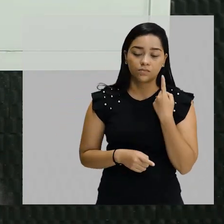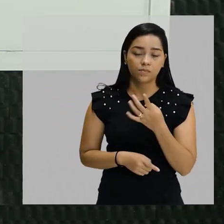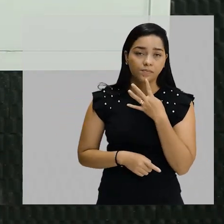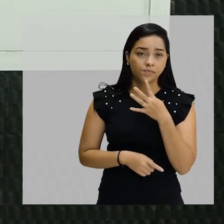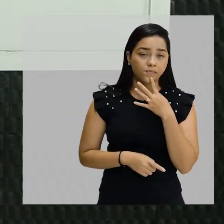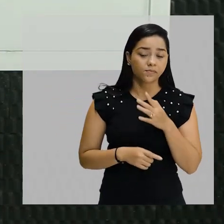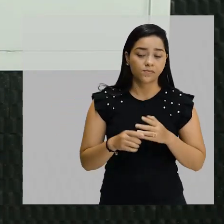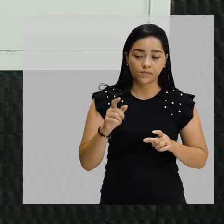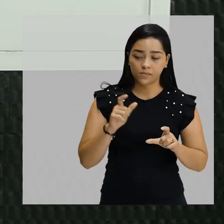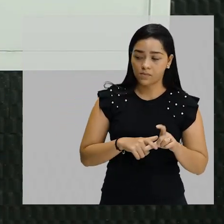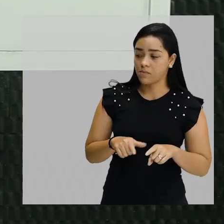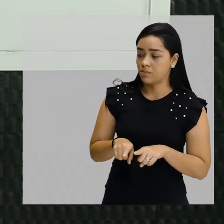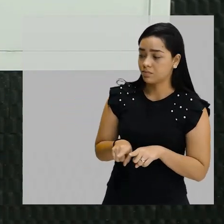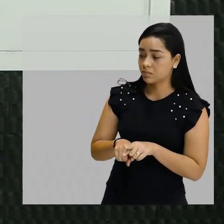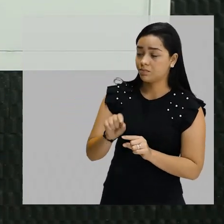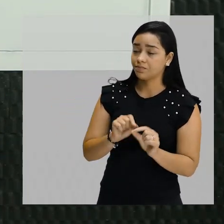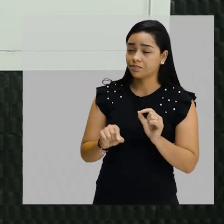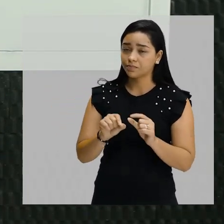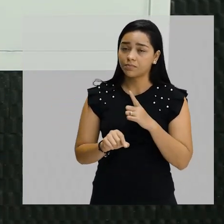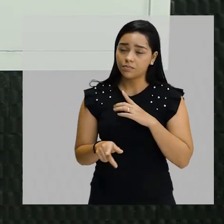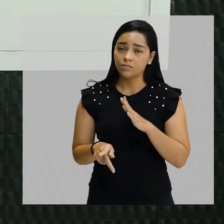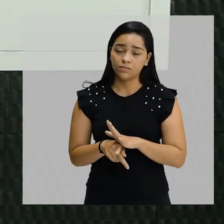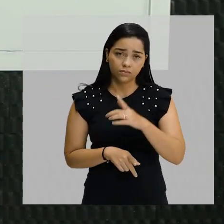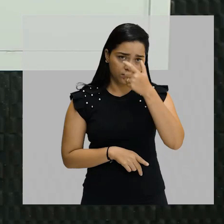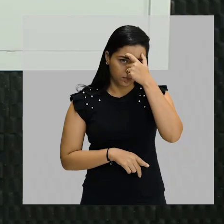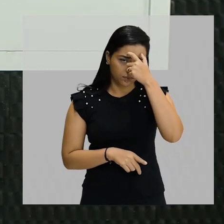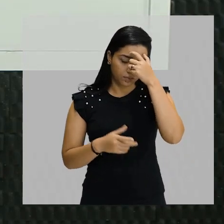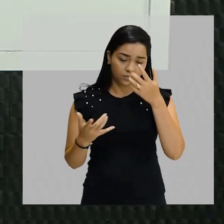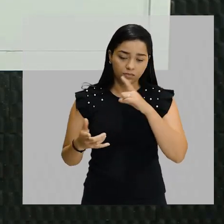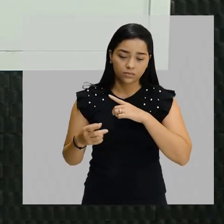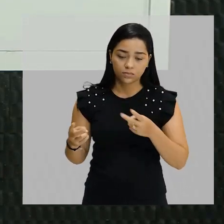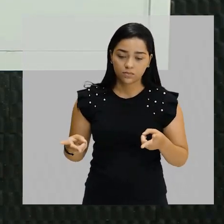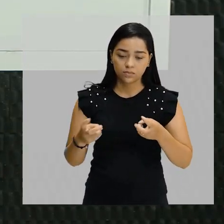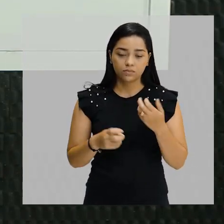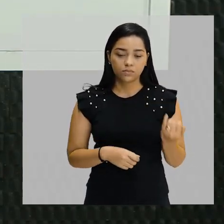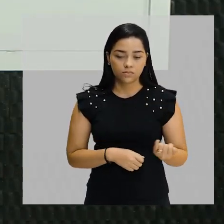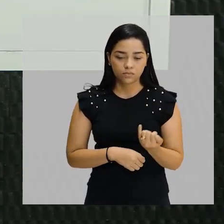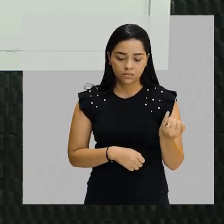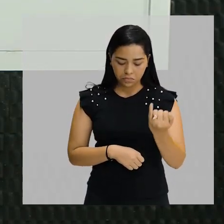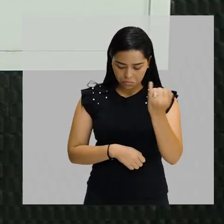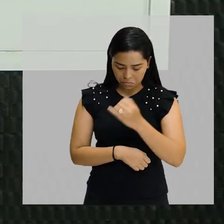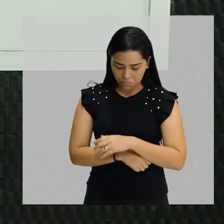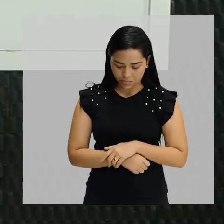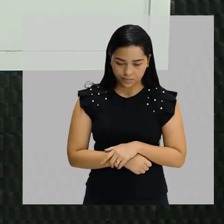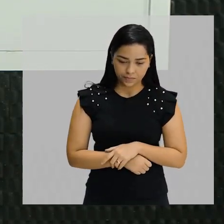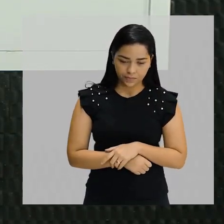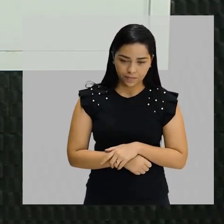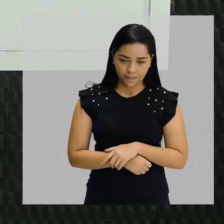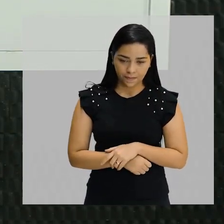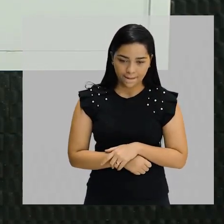conhecimento depende e surge unicamente a partir da consciência Aí vem uma observação importante Olha só